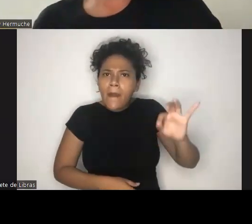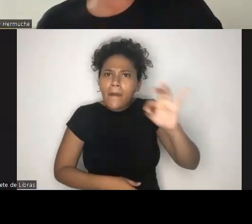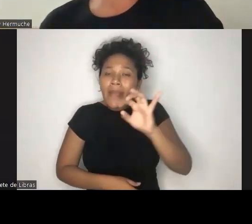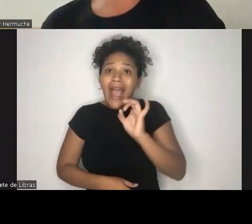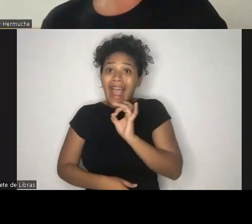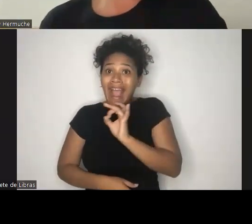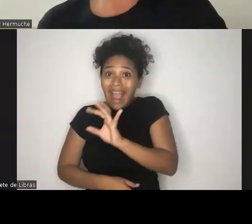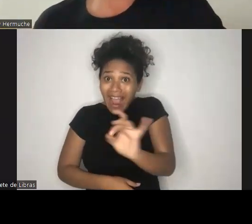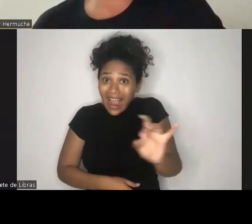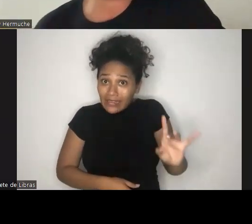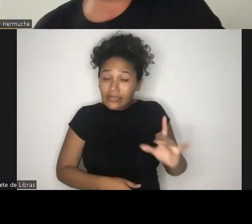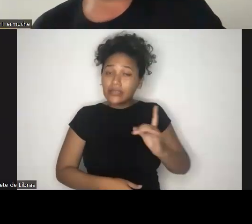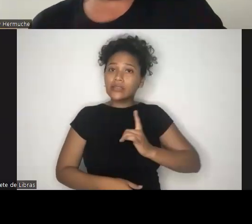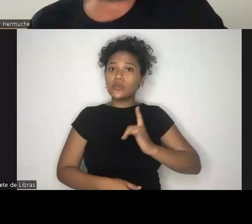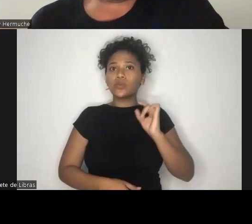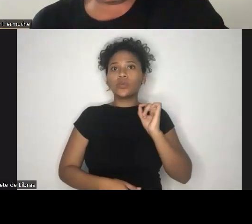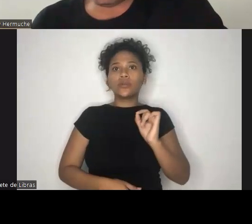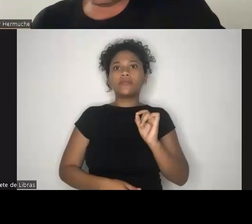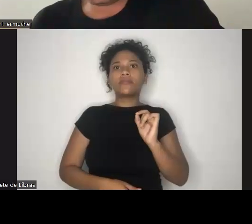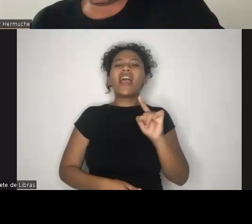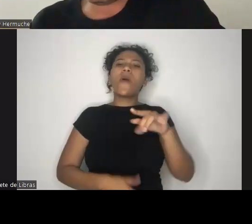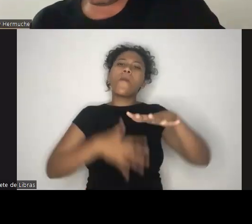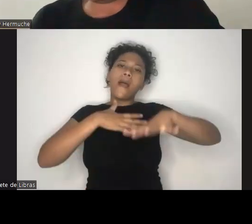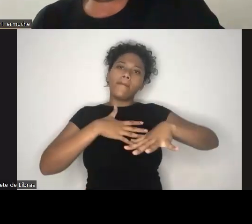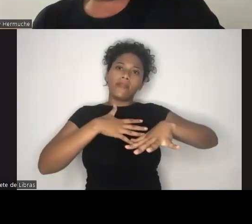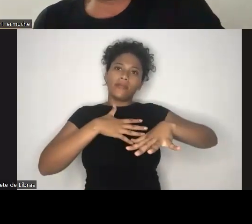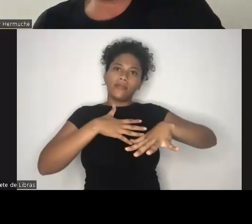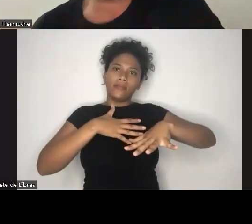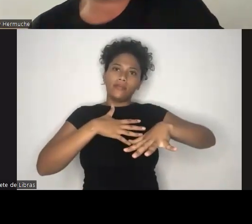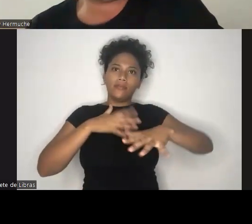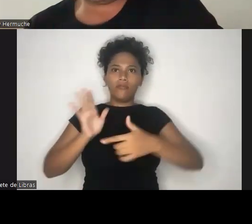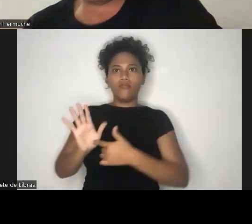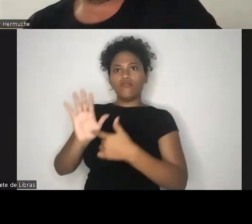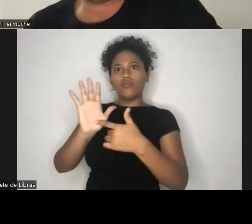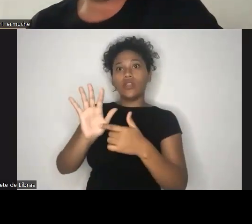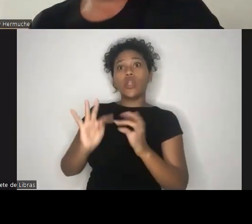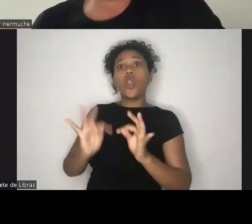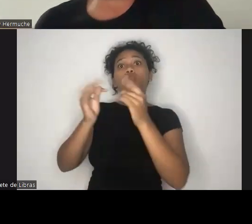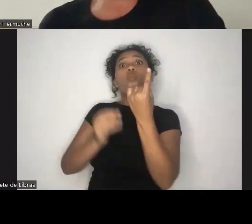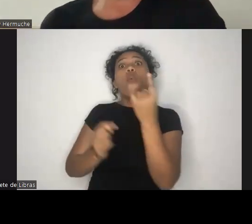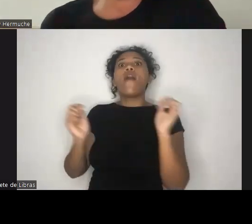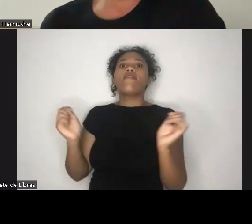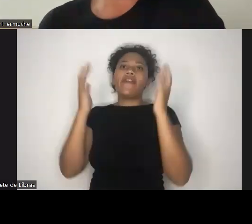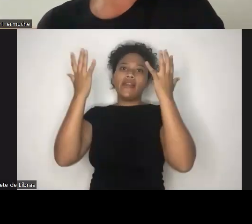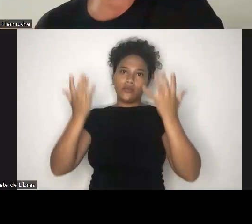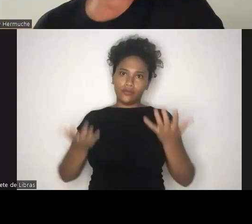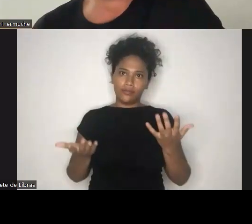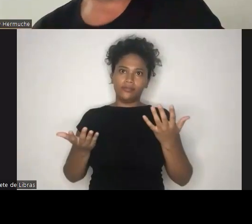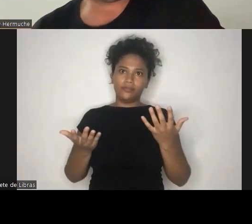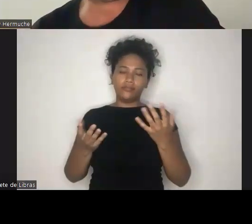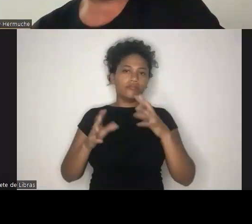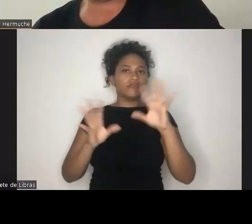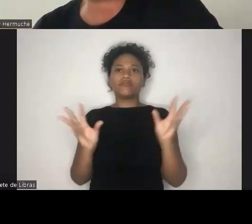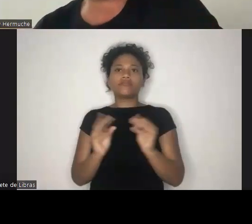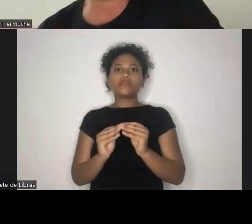com esse aqui é um mapa de tecnologia mapa de Tecnologia de um evento que determina Qual é